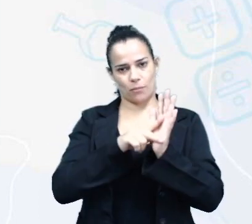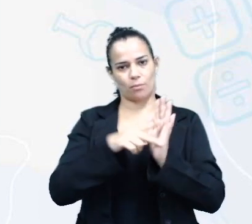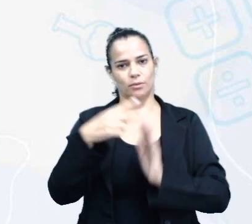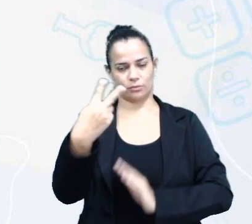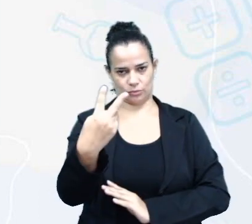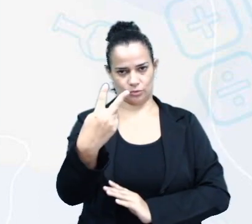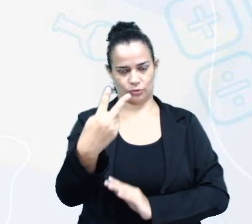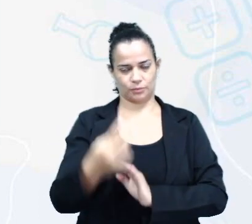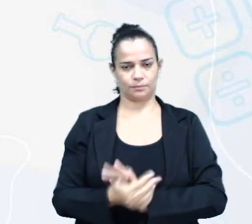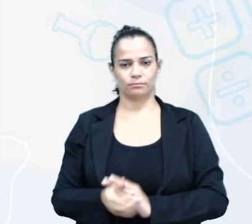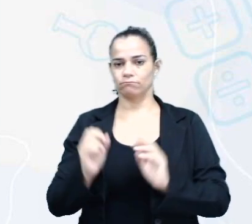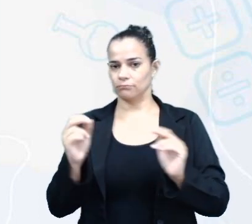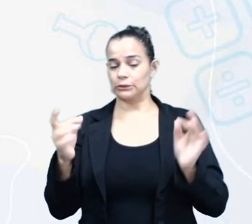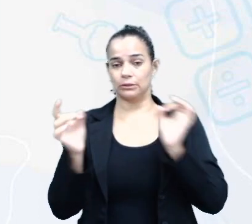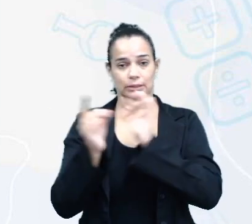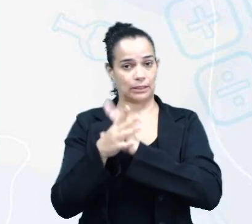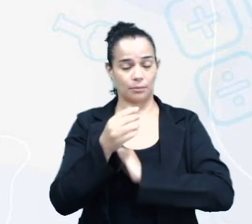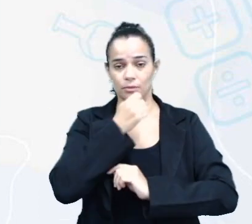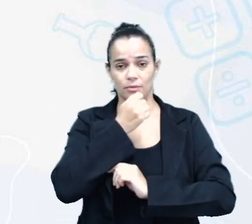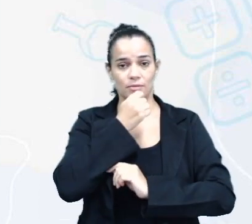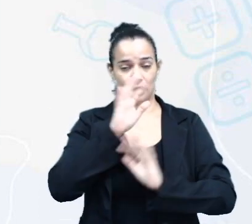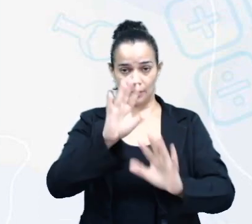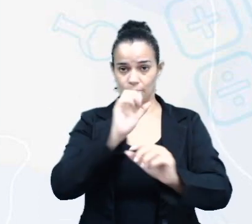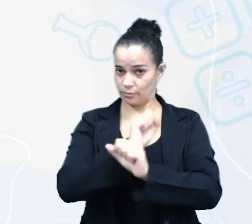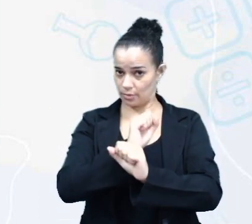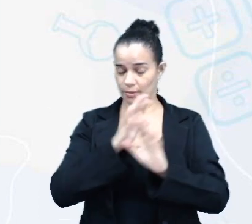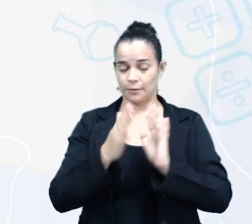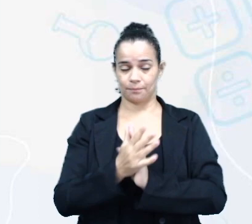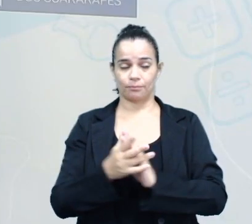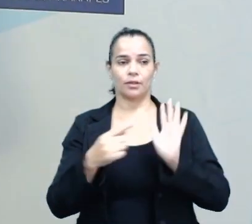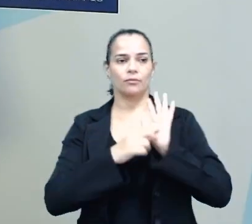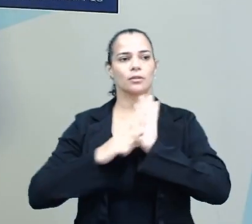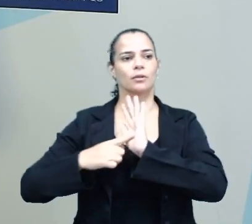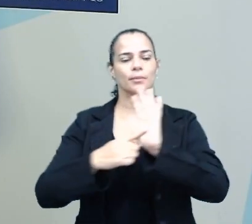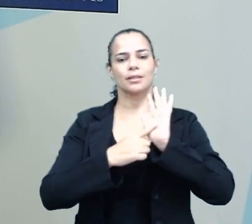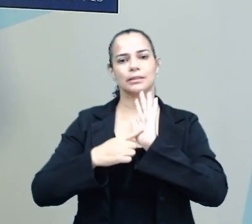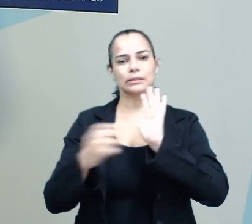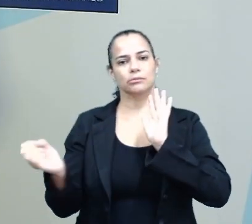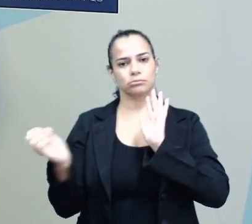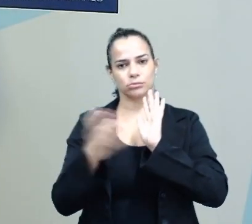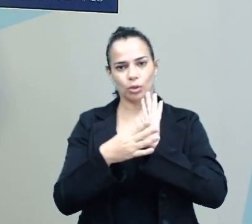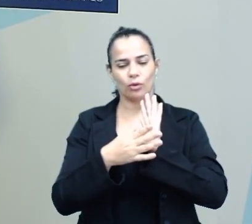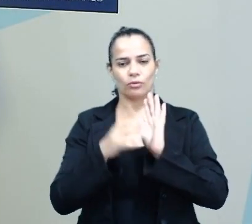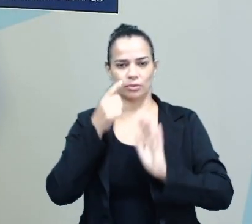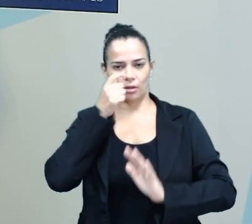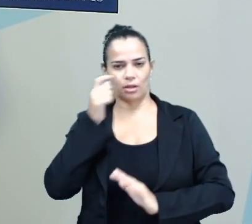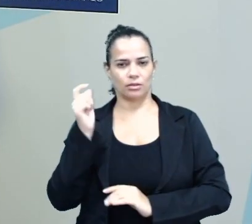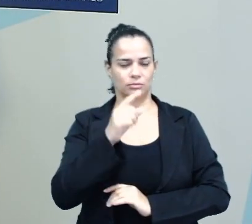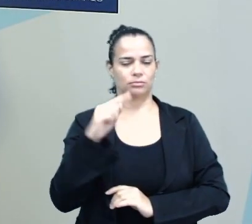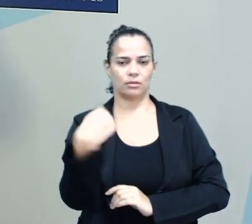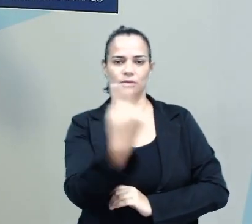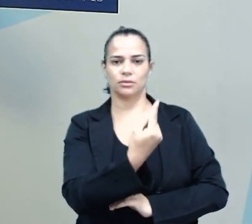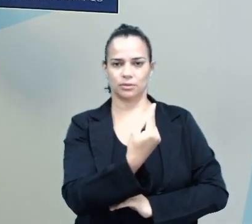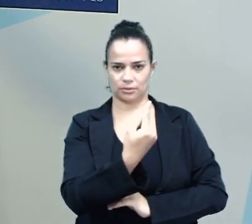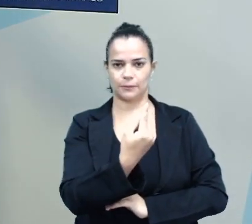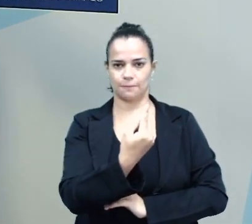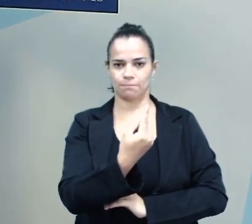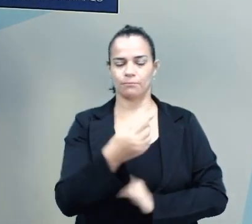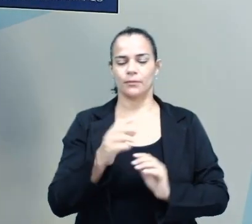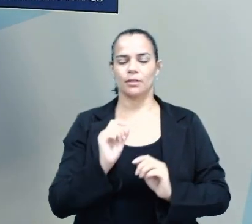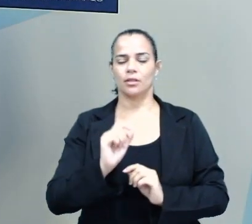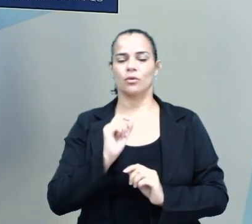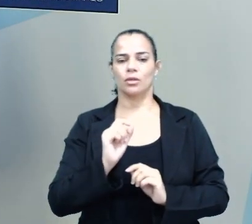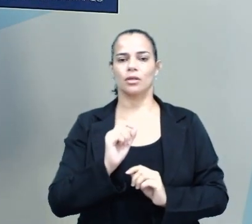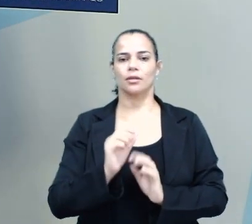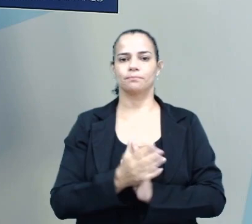beleza? Não acabou ainda, segura mais um pouco, que eu vou te apresentar algo novo e bem interessante para você, que é a potência